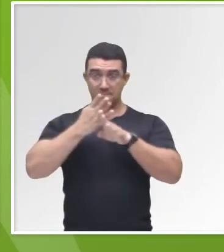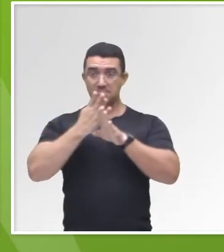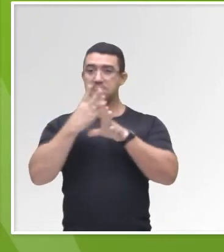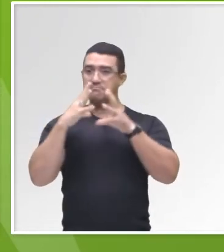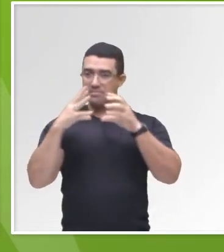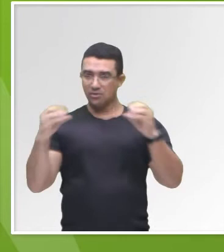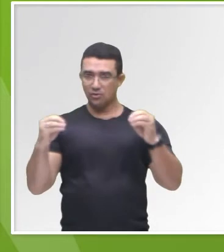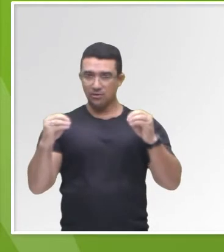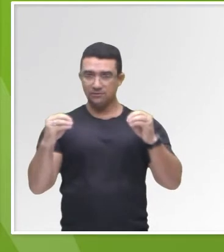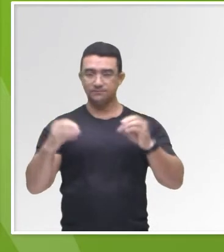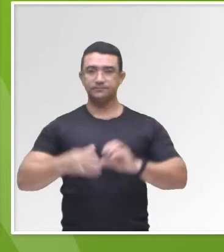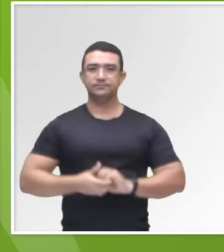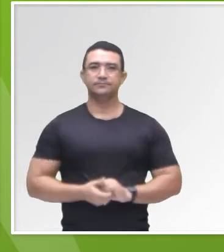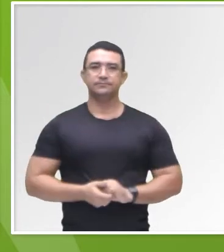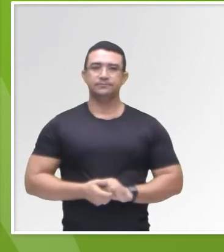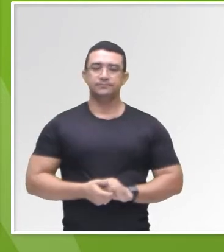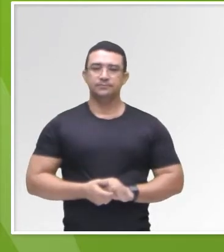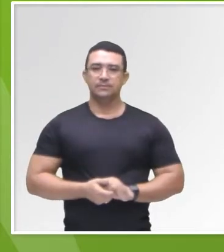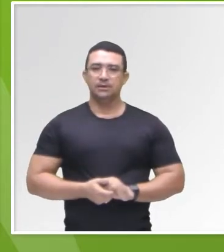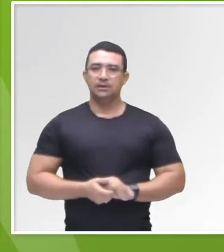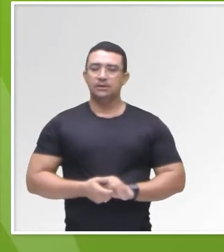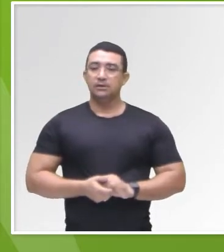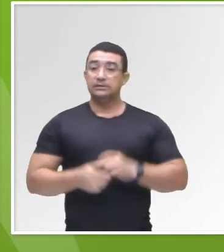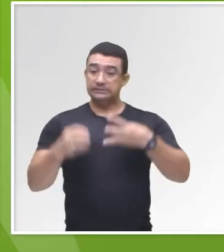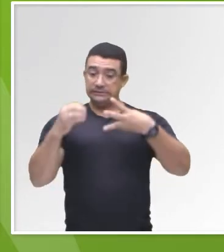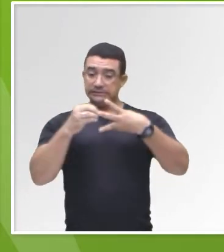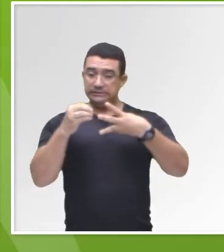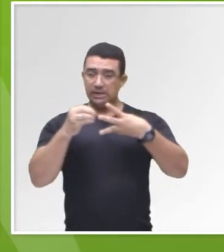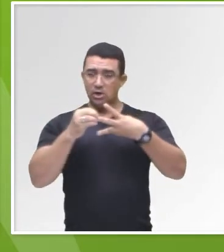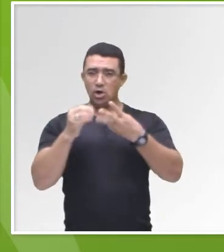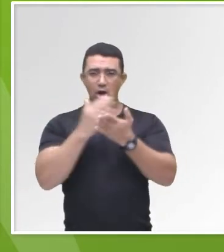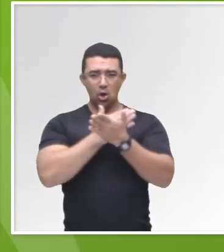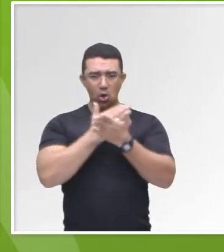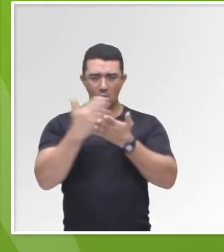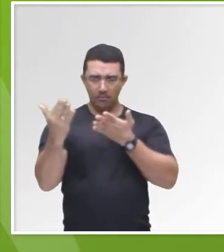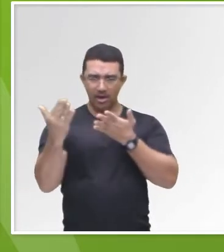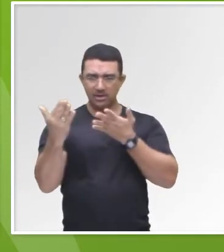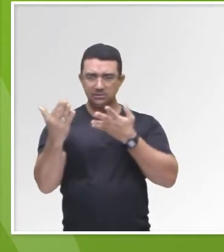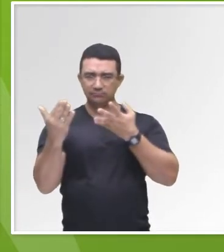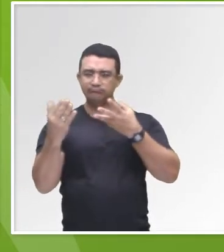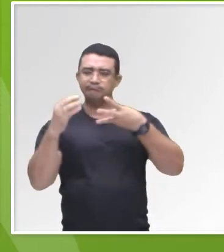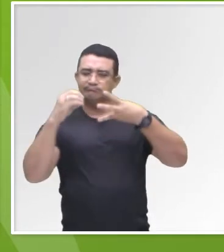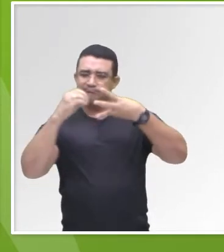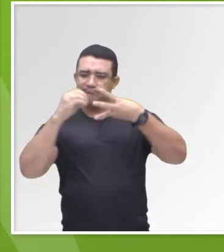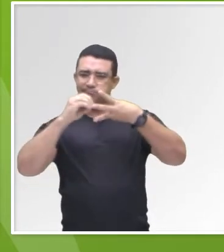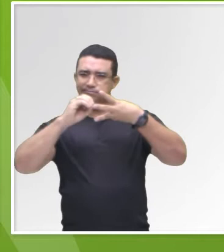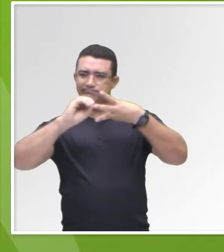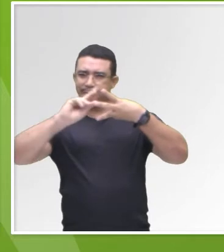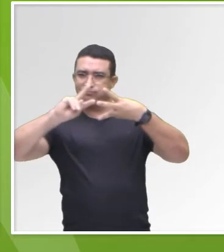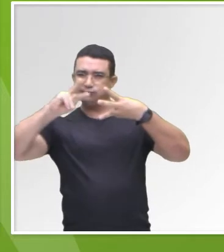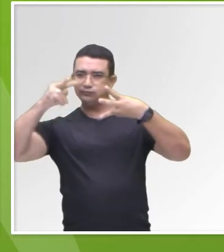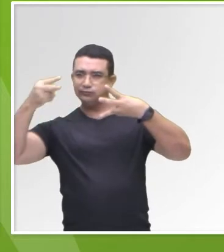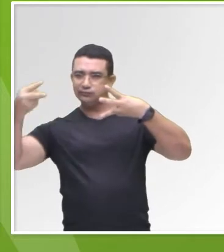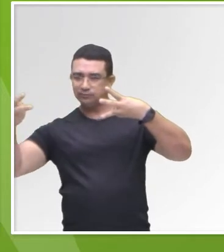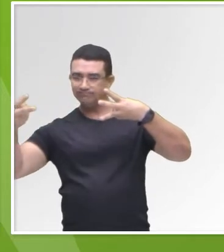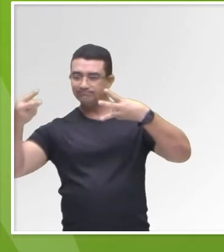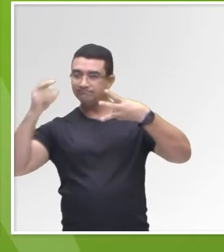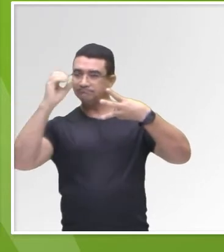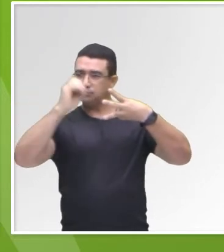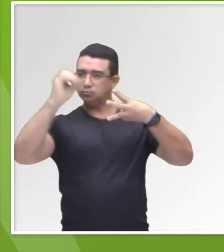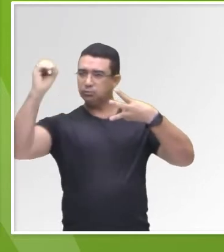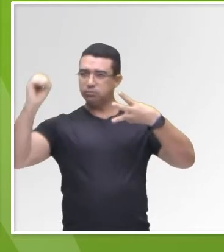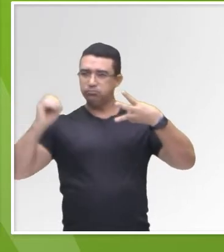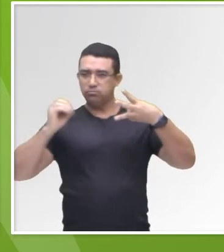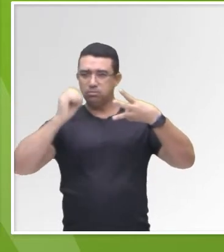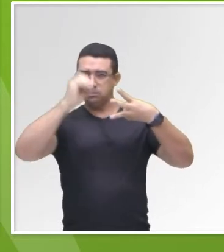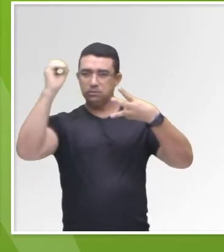As células começam a se preparar para a divisão, né? Então, é uma fase ali de preparação, muda ali